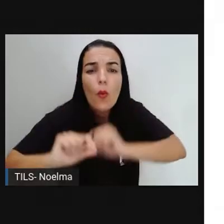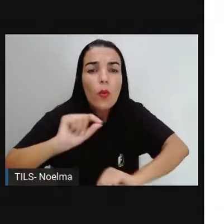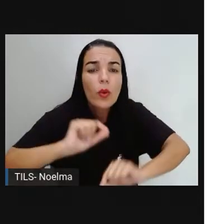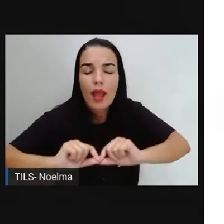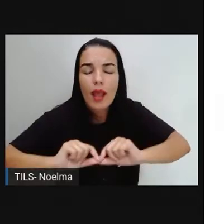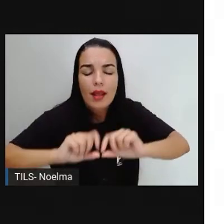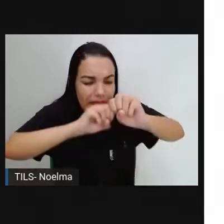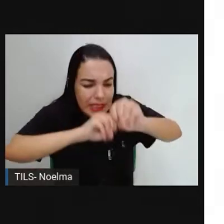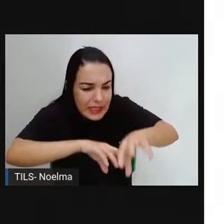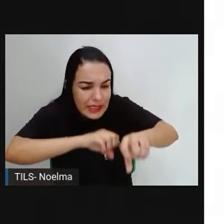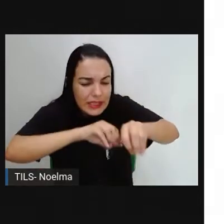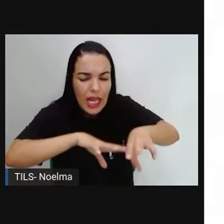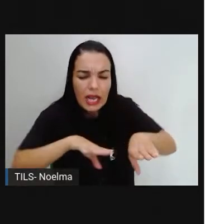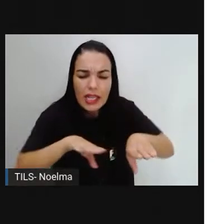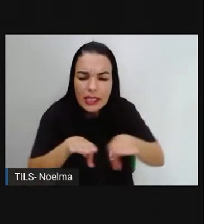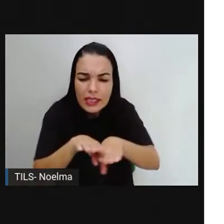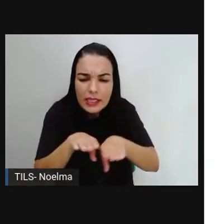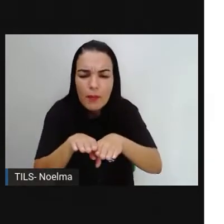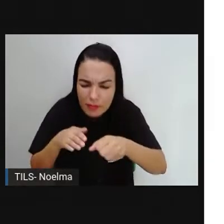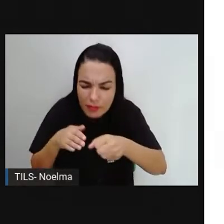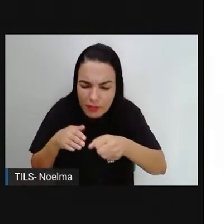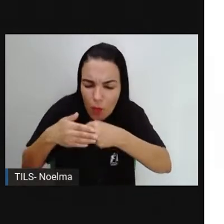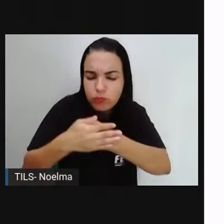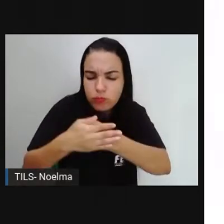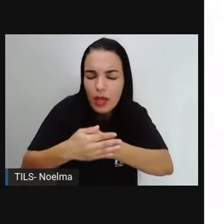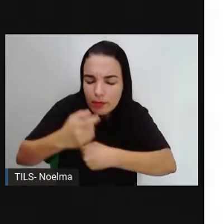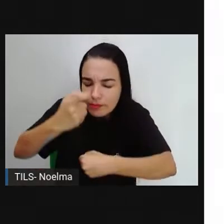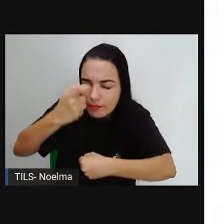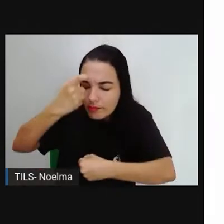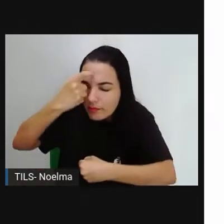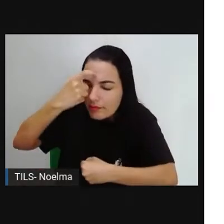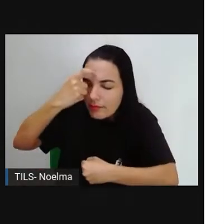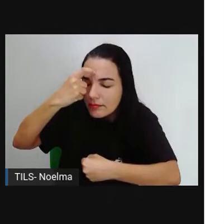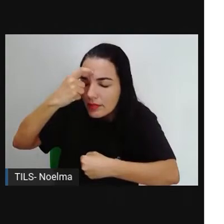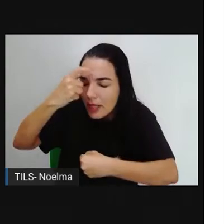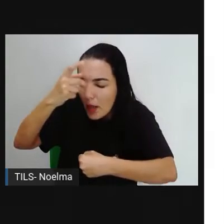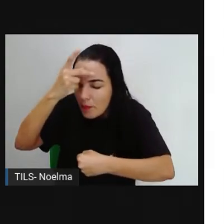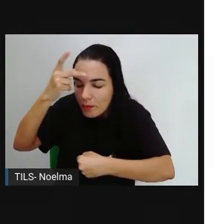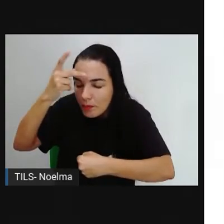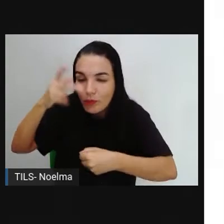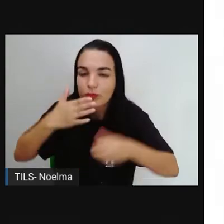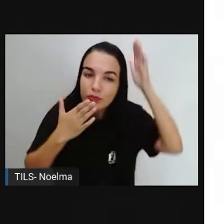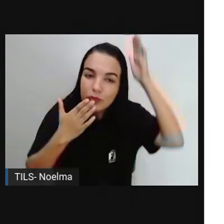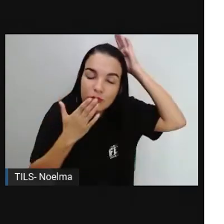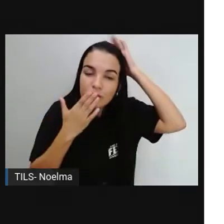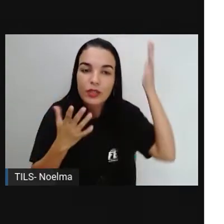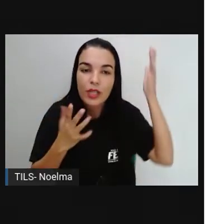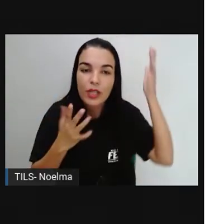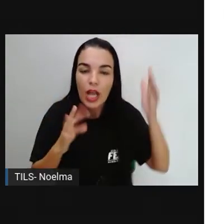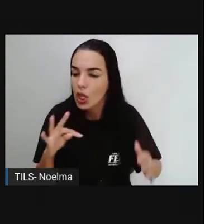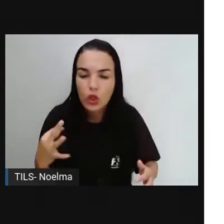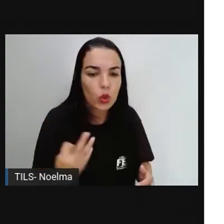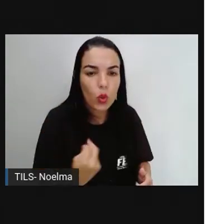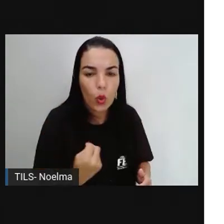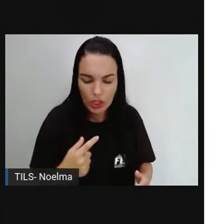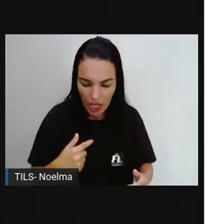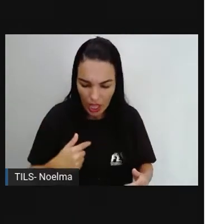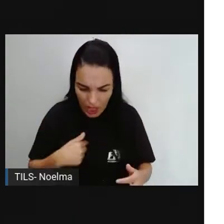de preservação da memória dos nossos povos. Toda a nossa